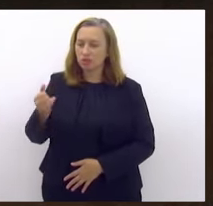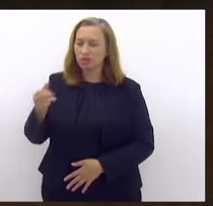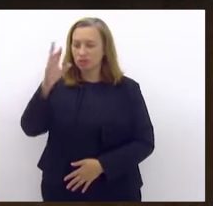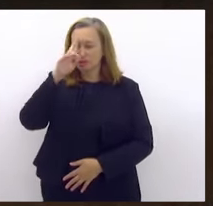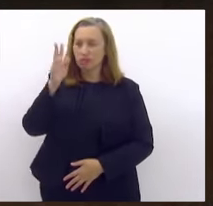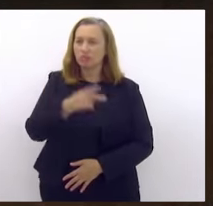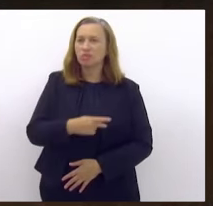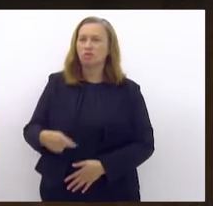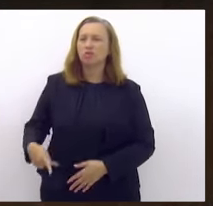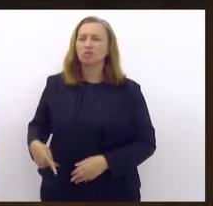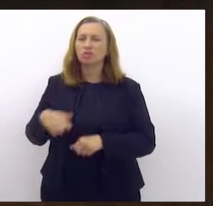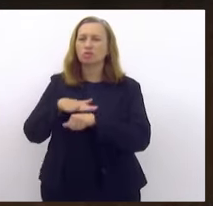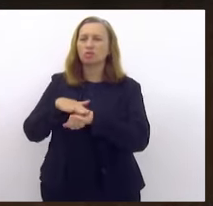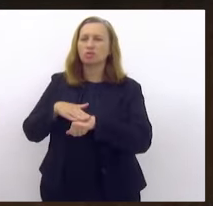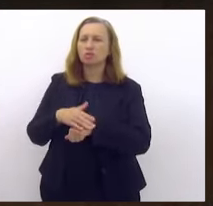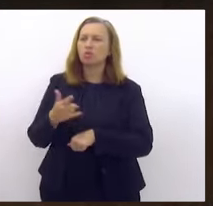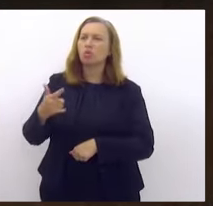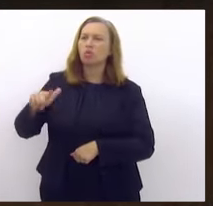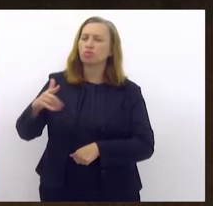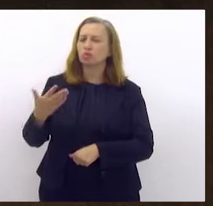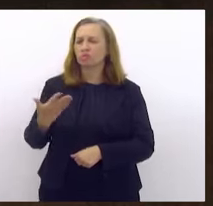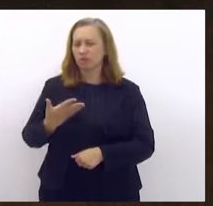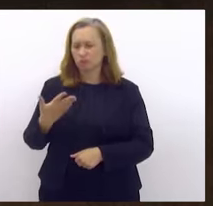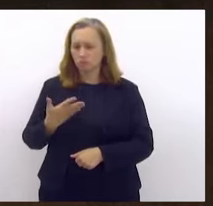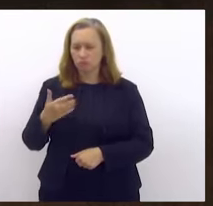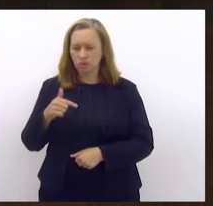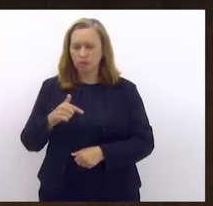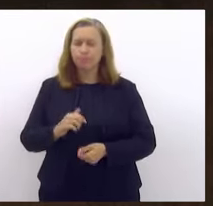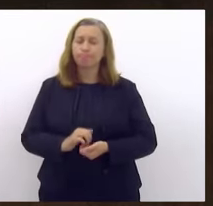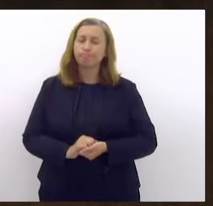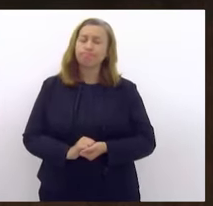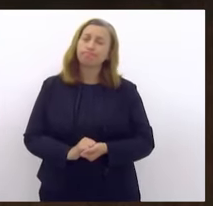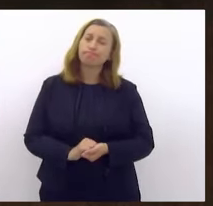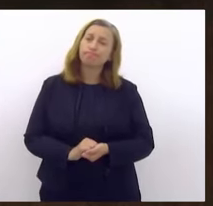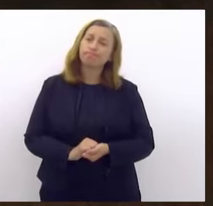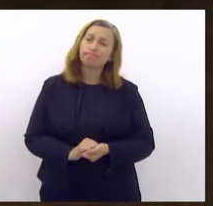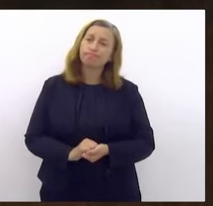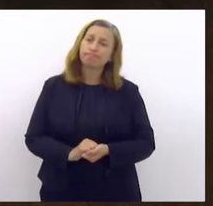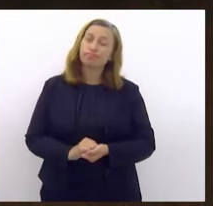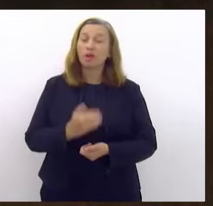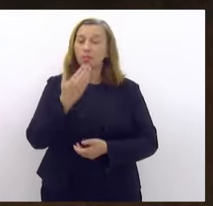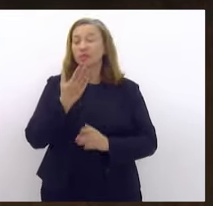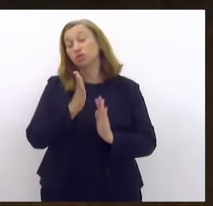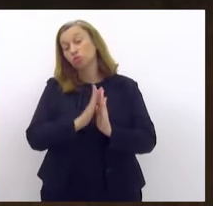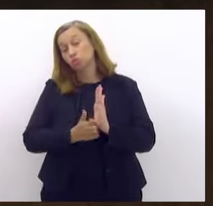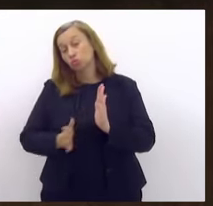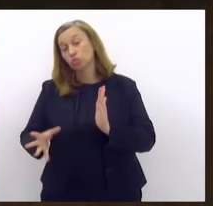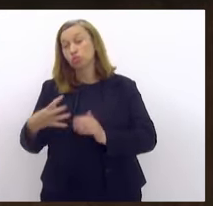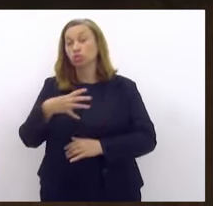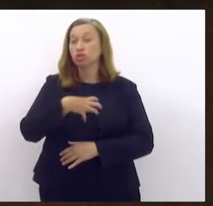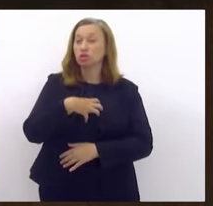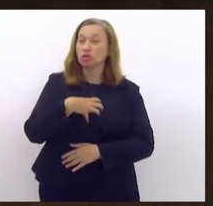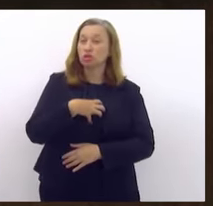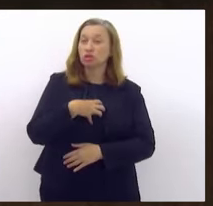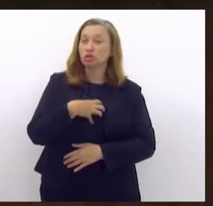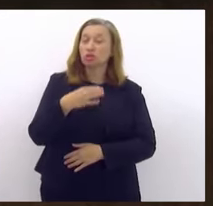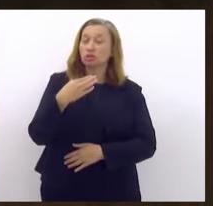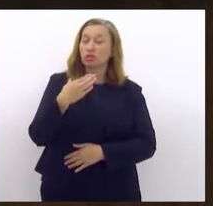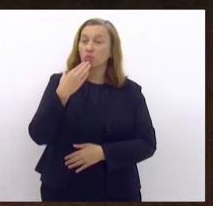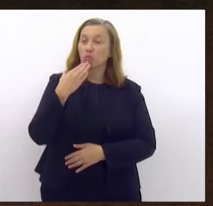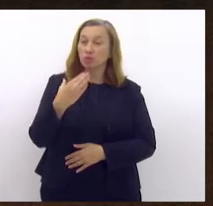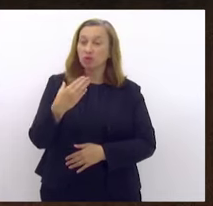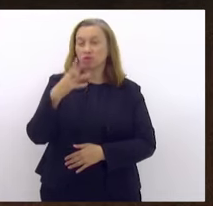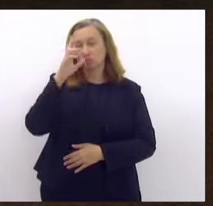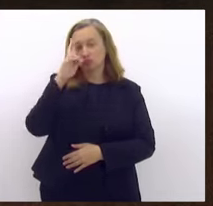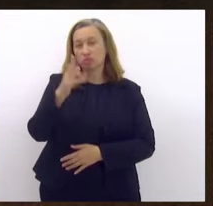presidente, eu conversei com os demais colegas aqui e faço uma questão de ordem no sentido de fazer um requerimento a Vossa